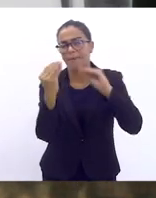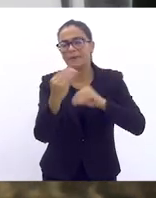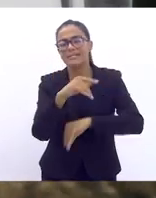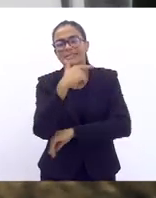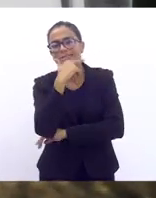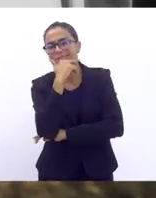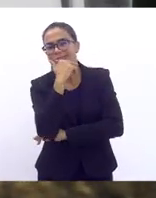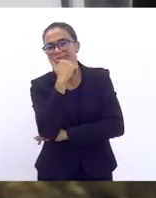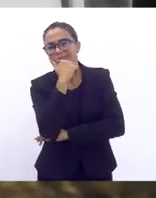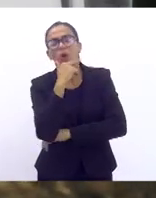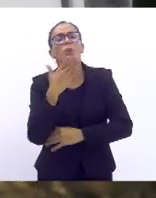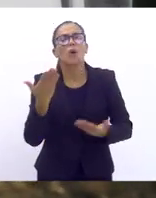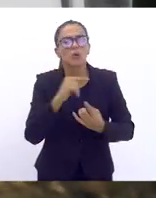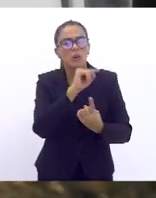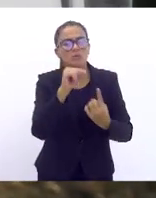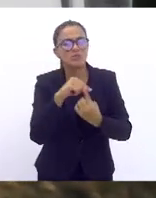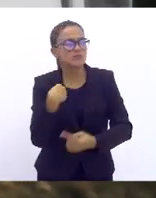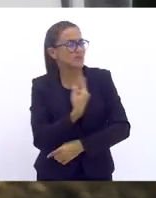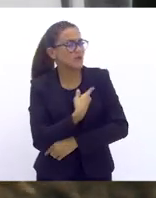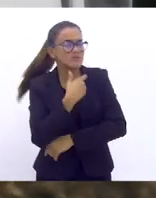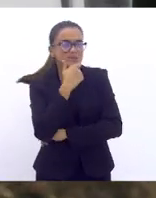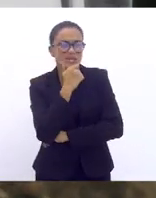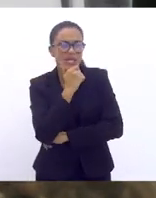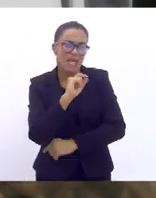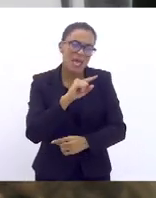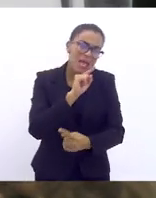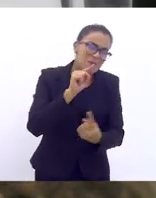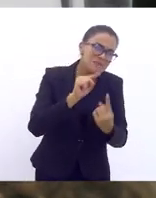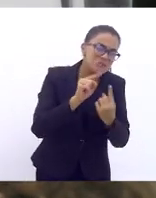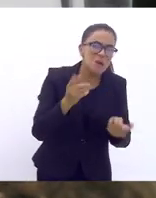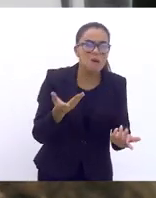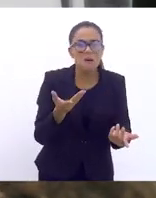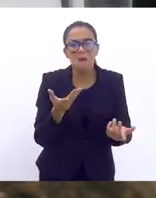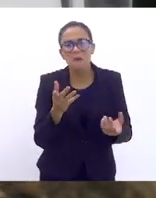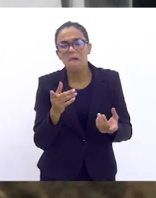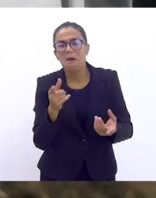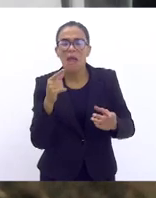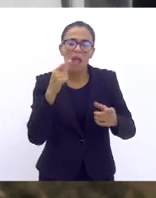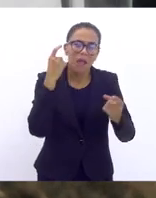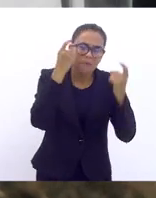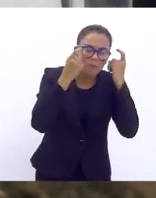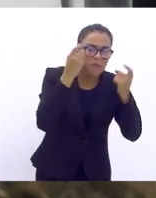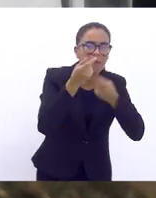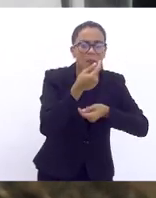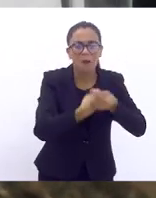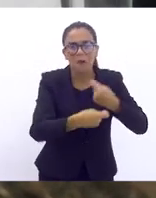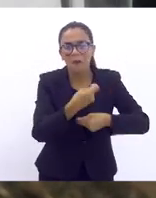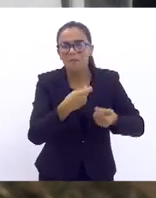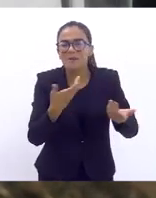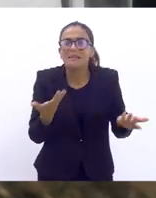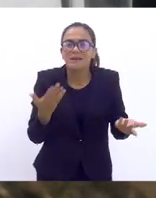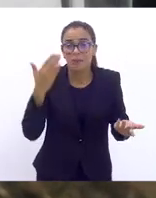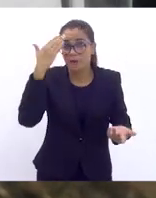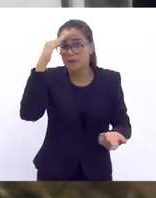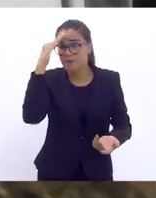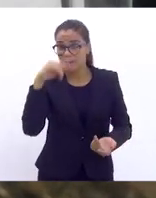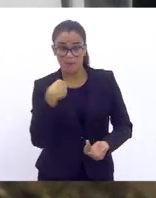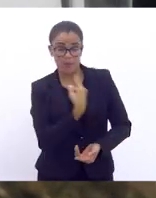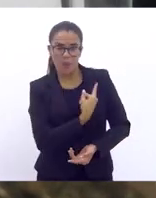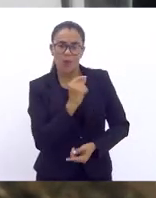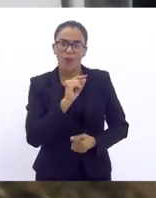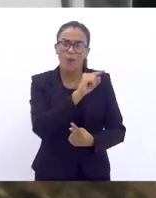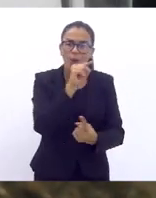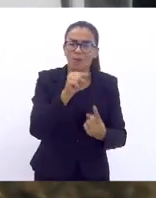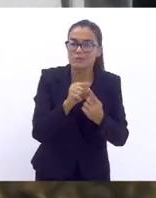com a nosso objetivo são as missões são os complexos econômicos e o entendimento é que o nosso objetivo